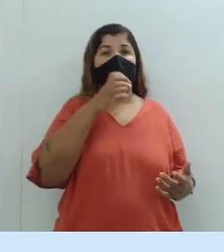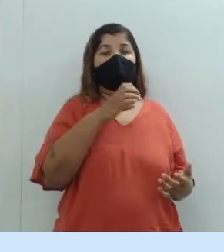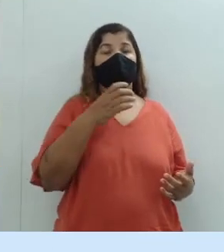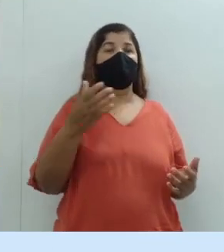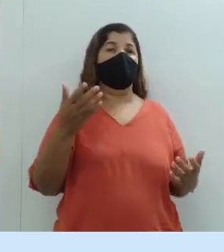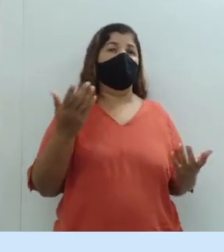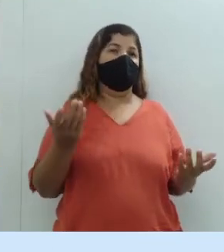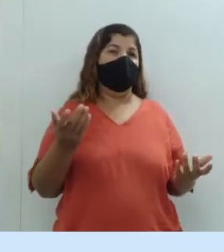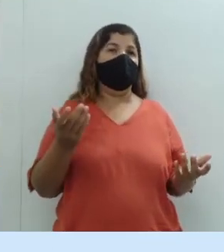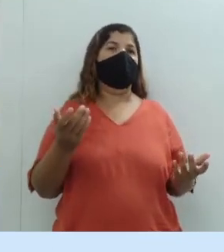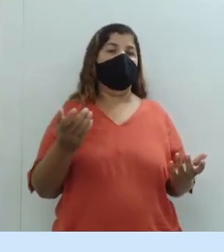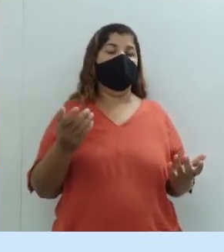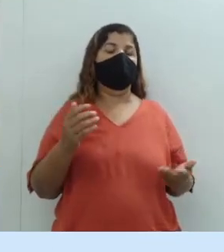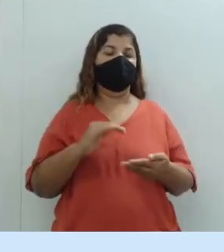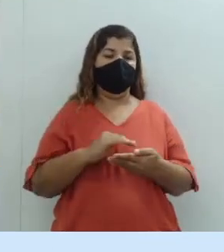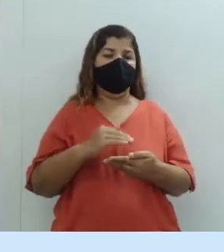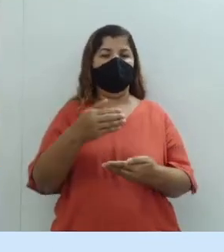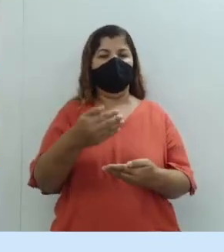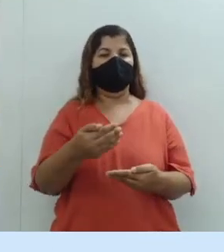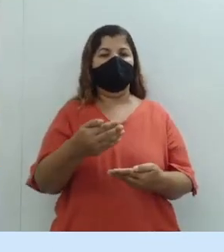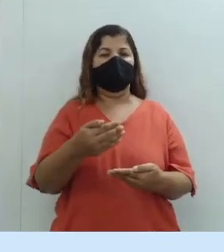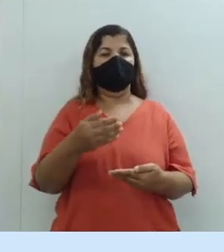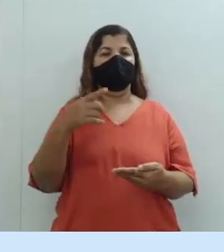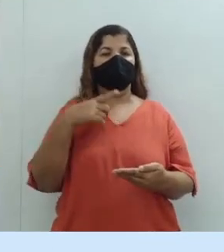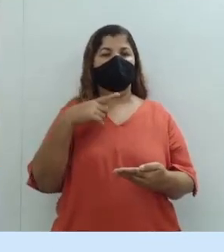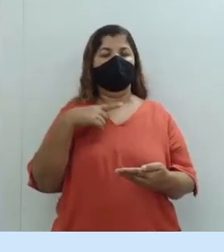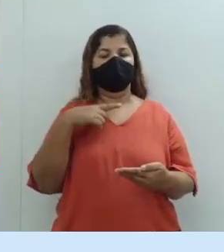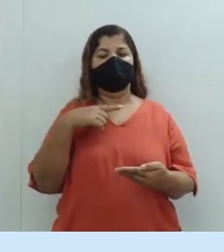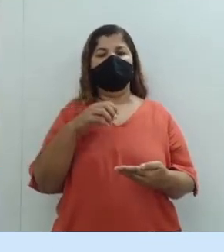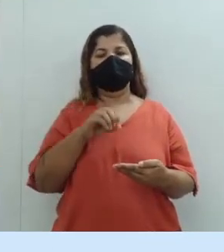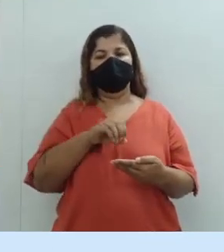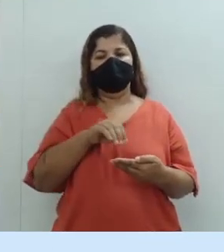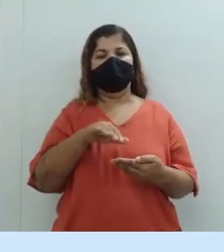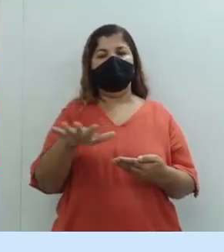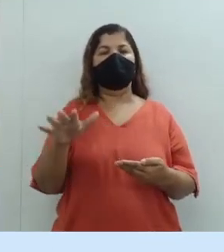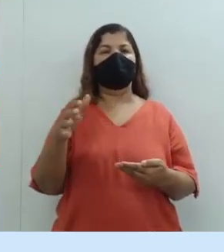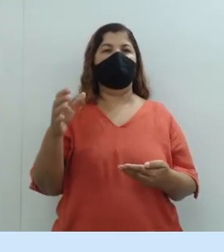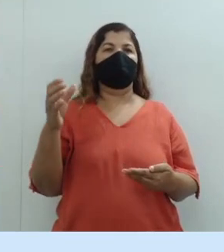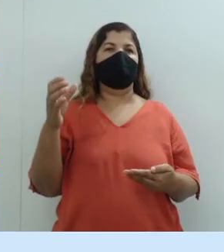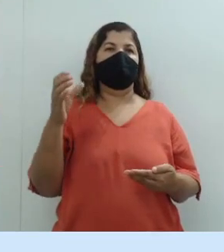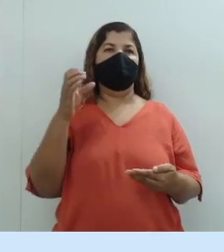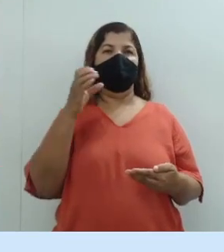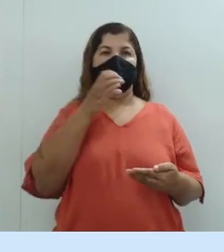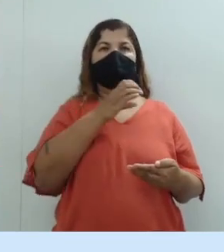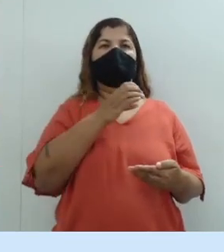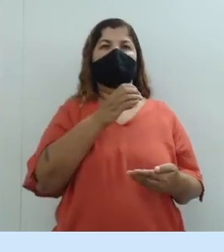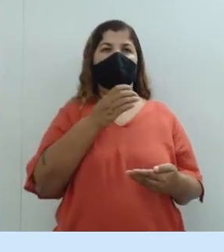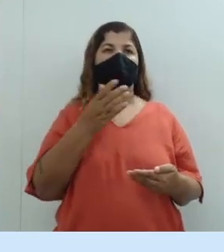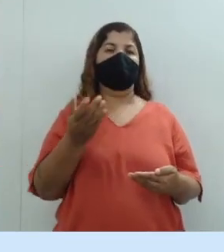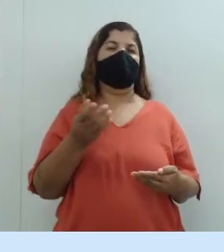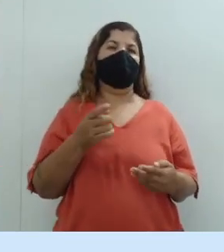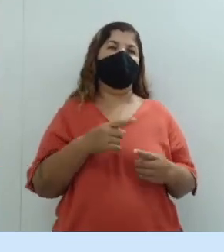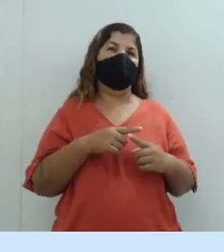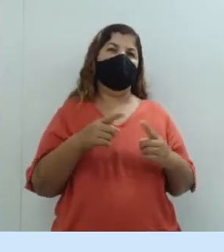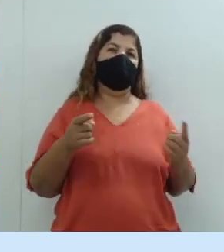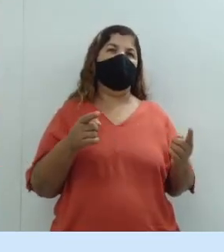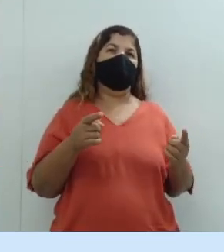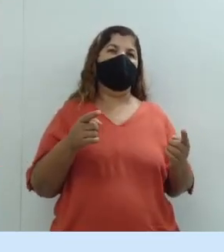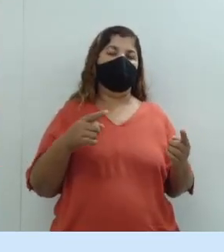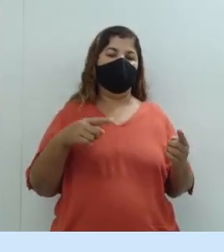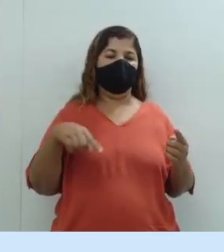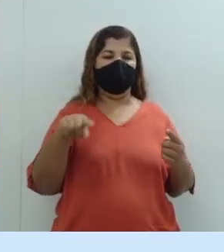calor, né? O seu notebook, por exemplo, ele tem uma ventoinha para dissipar esse calor, né? Mas não é agradável para os